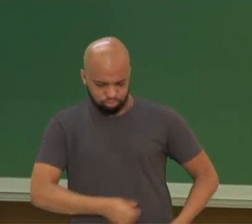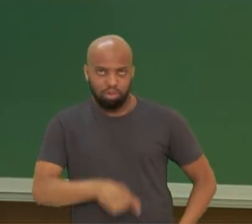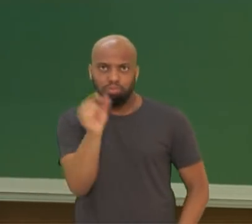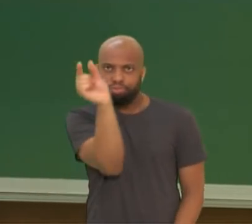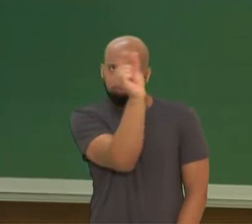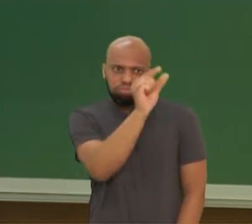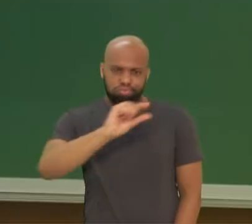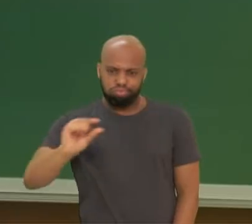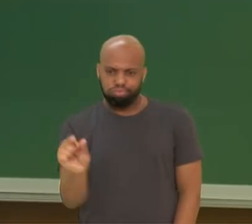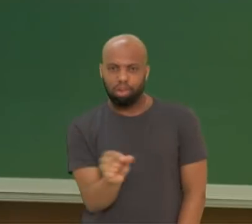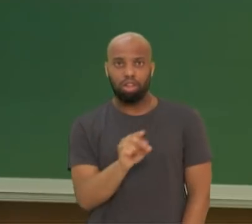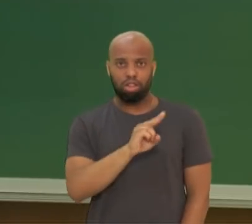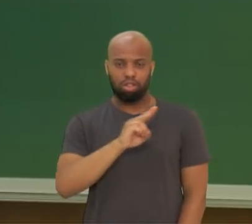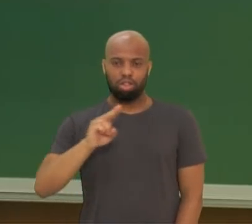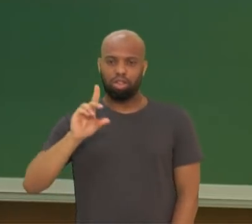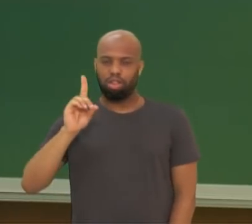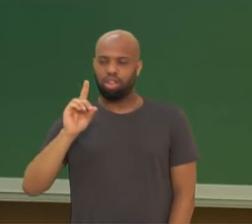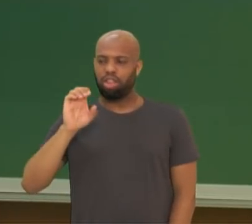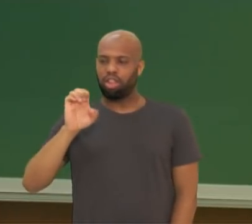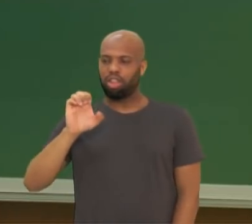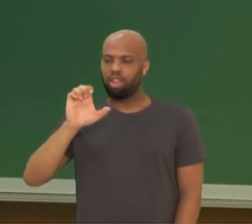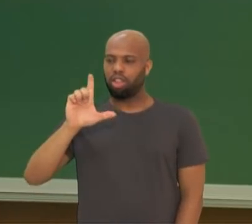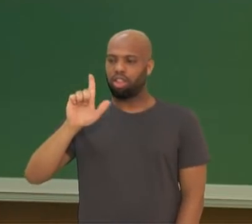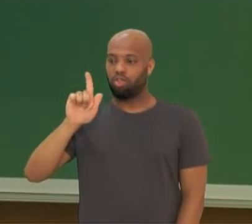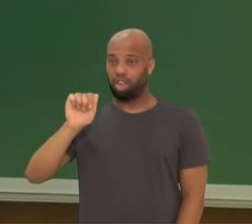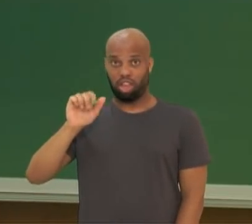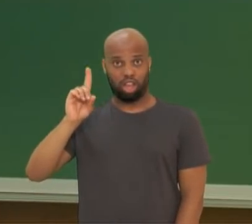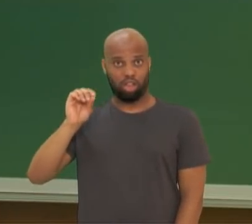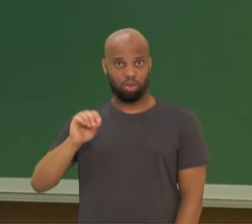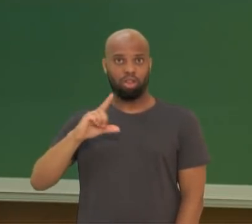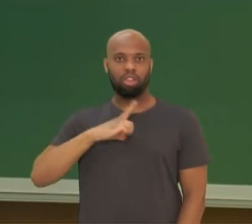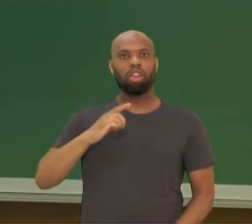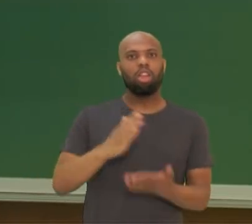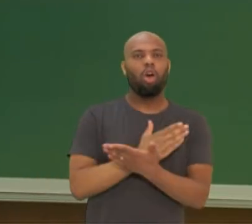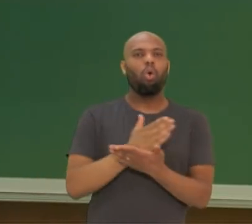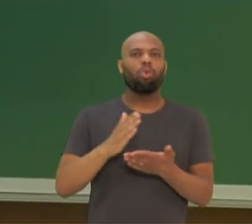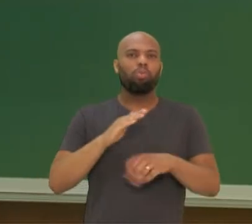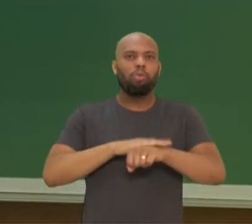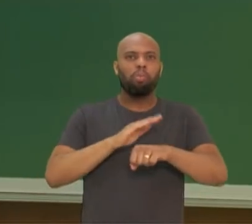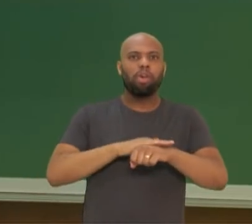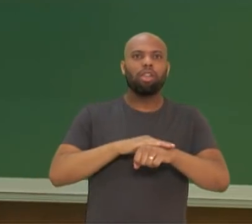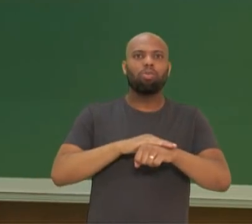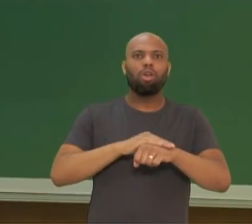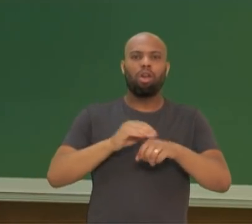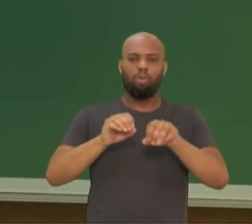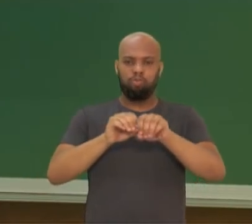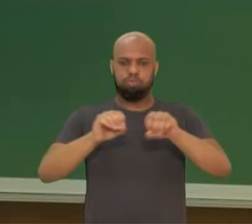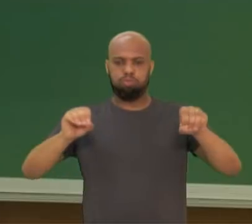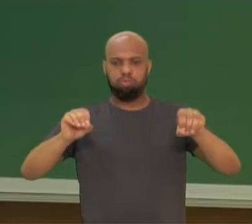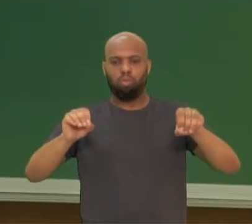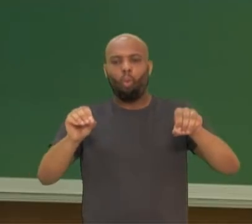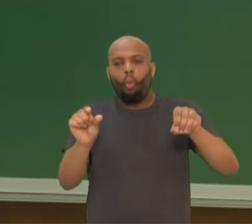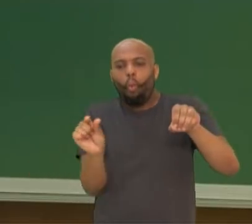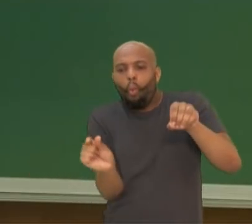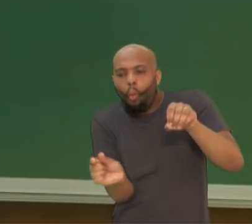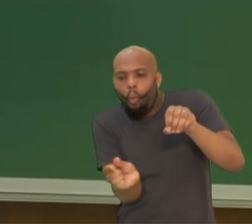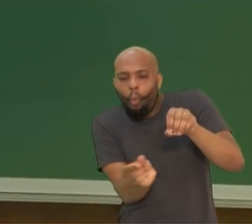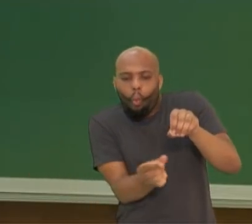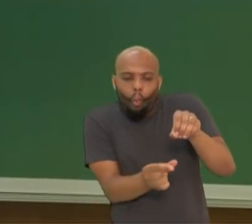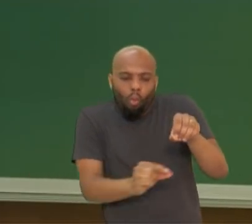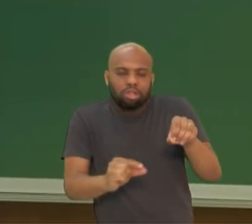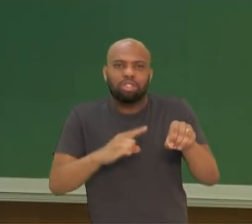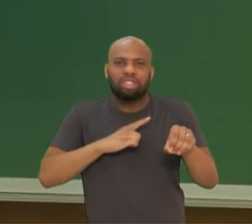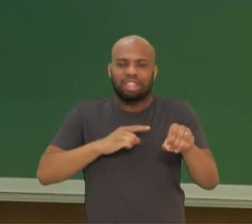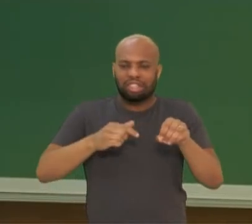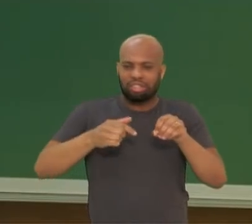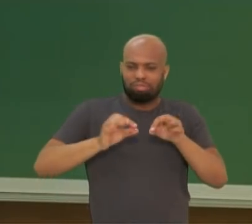ali ele tem um pouquinho mais de largura, outros momentos ele afina mais, mas o intestino longo, assim, né, em torno de